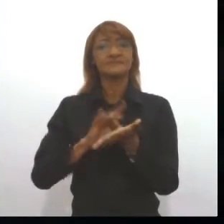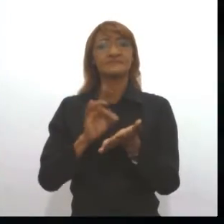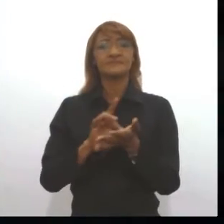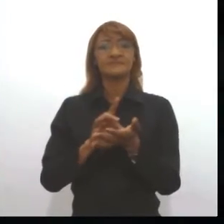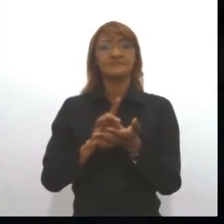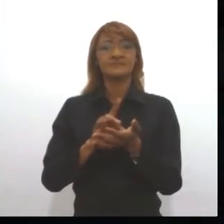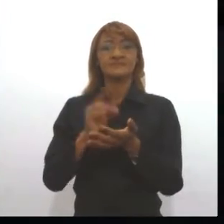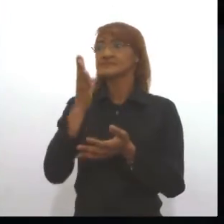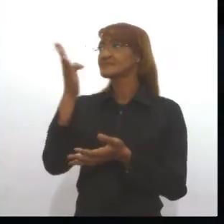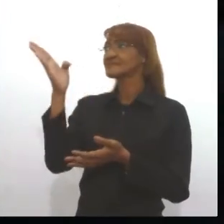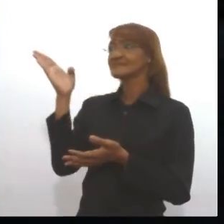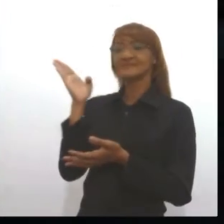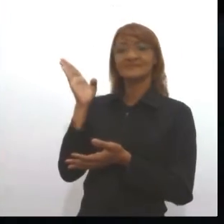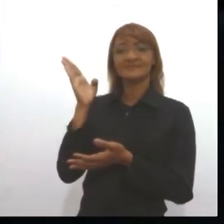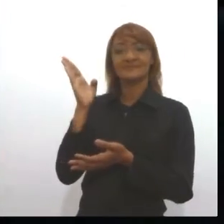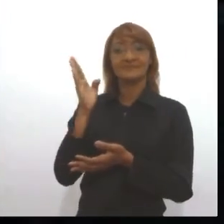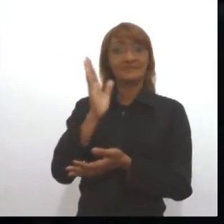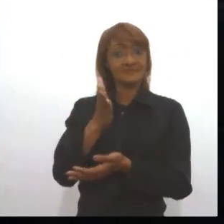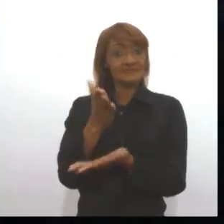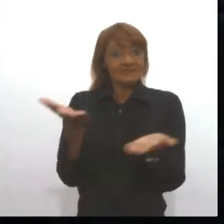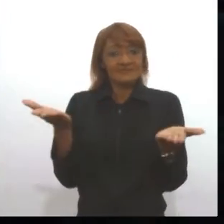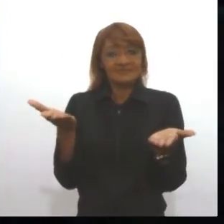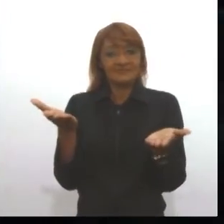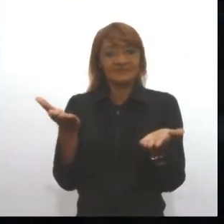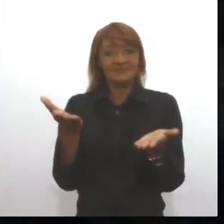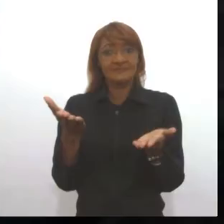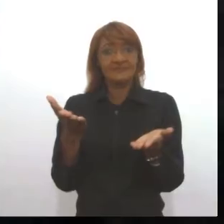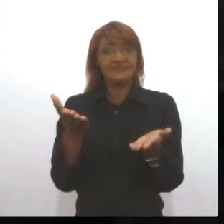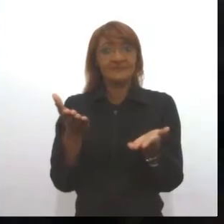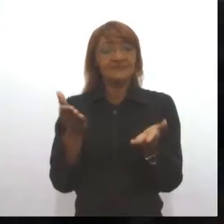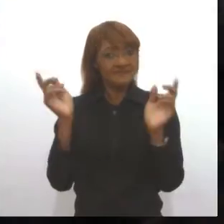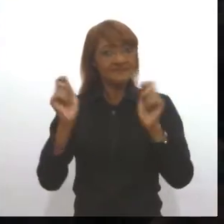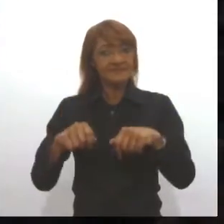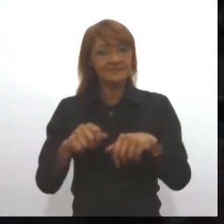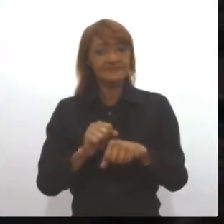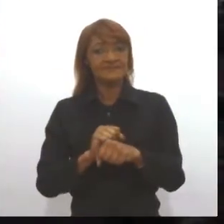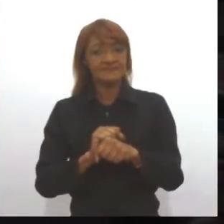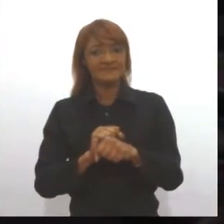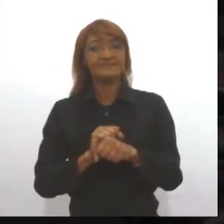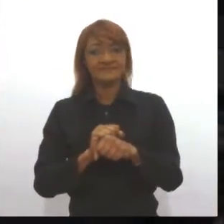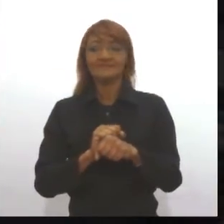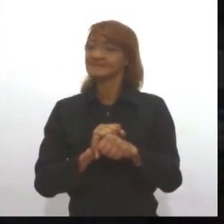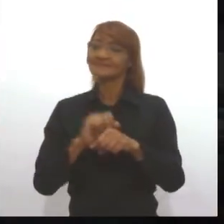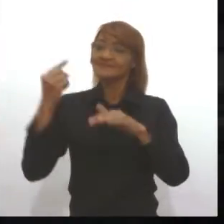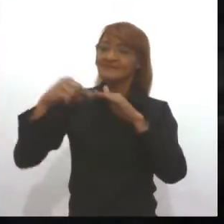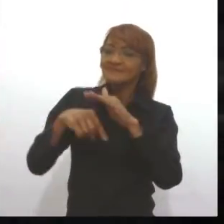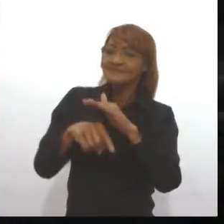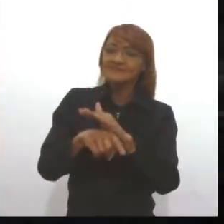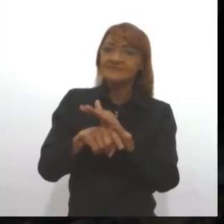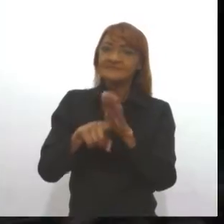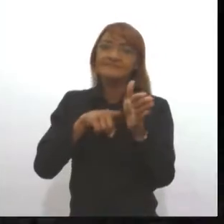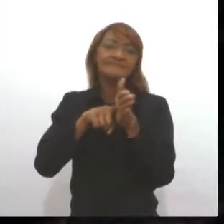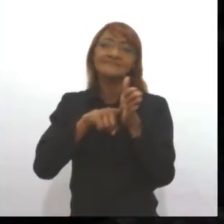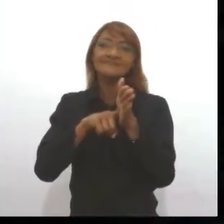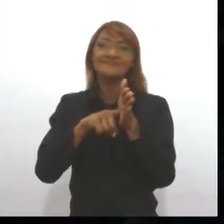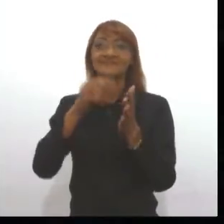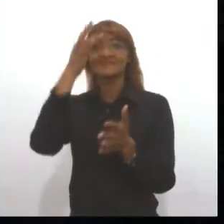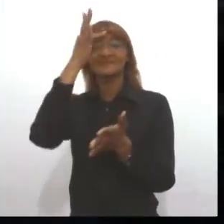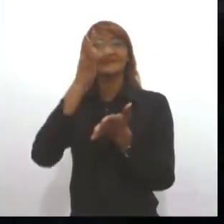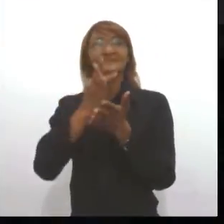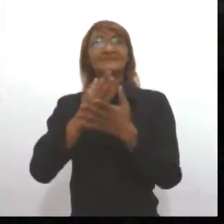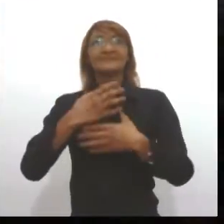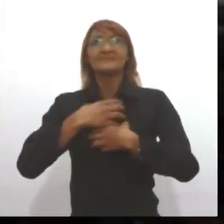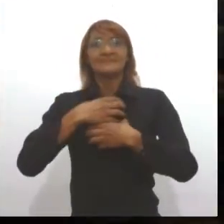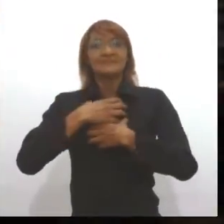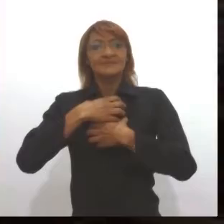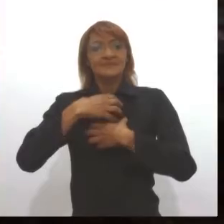tem uma novidade, ela já avança. Então ela é instrumento de aprofundamento. A fé não é um sentimento muito